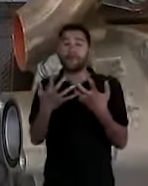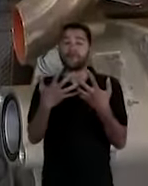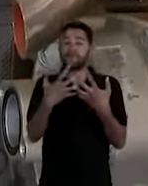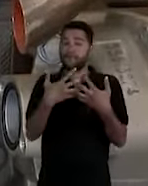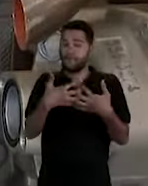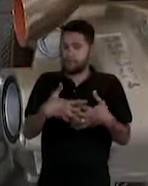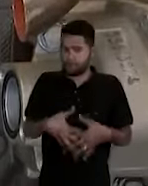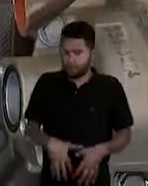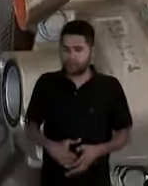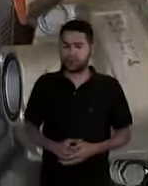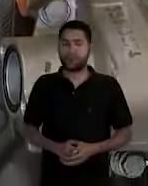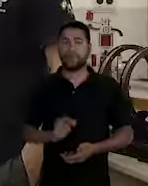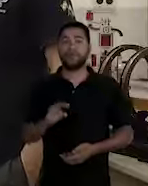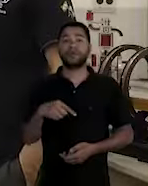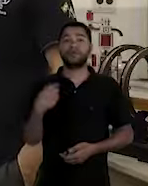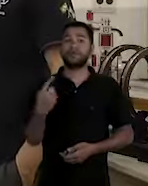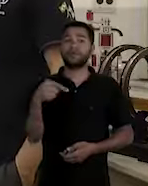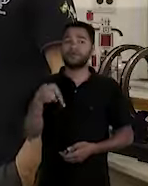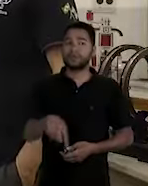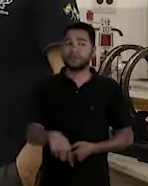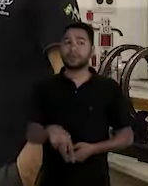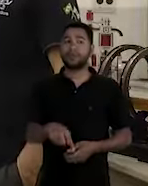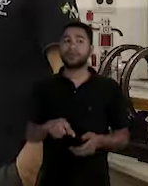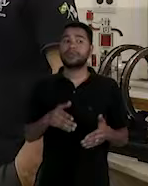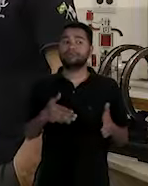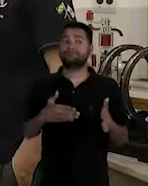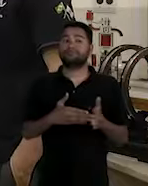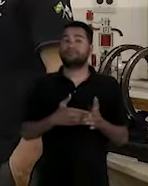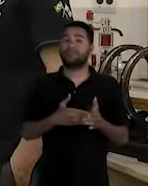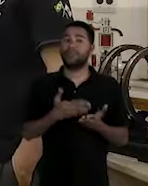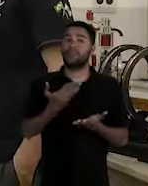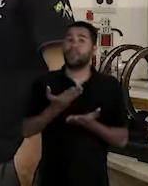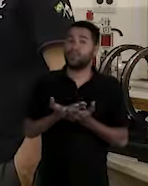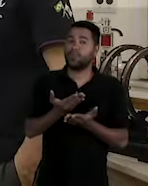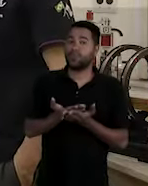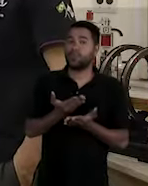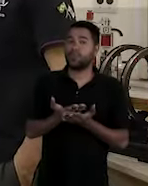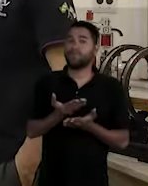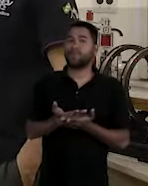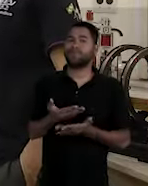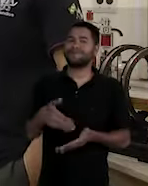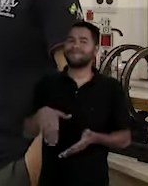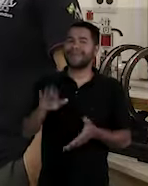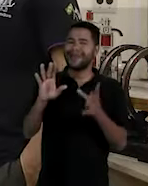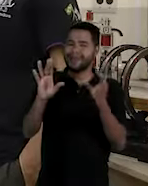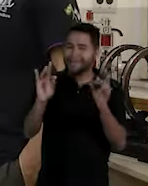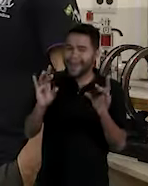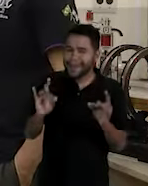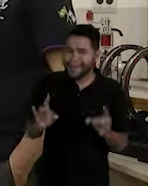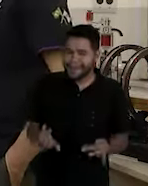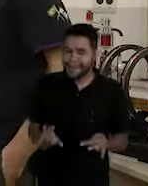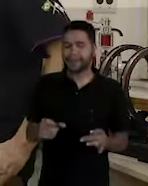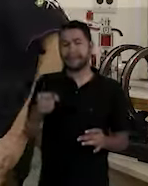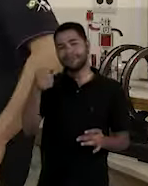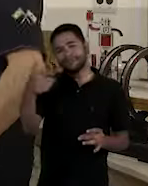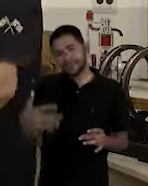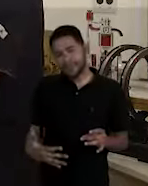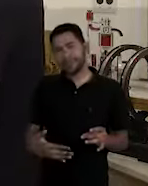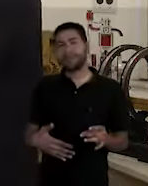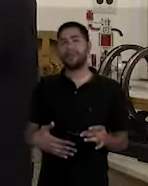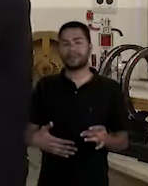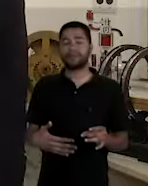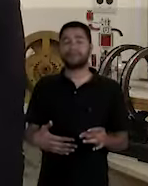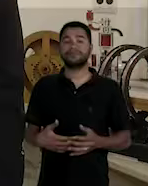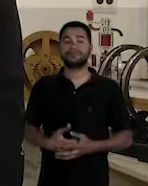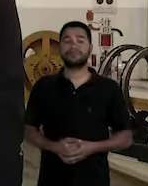dele. Nós aqui vamos nos limitar a estudar com um pouquinho mais de detalhe, a explicar um pouco mais de